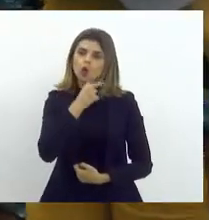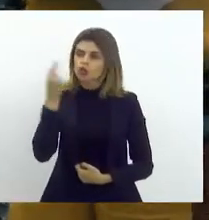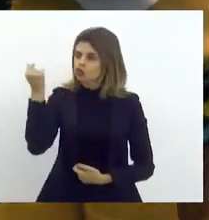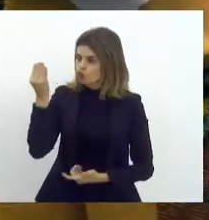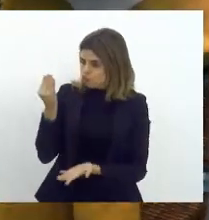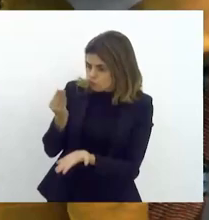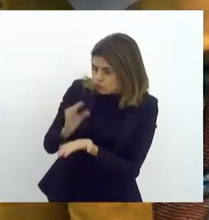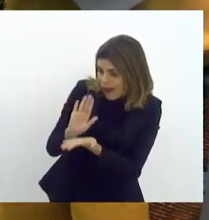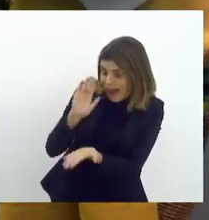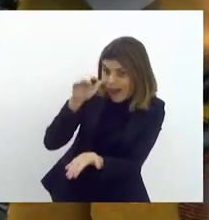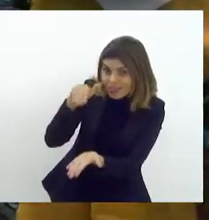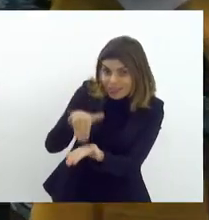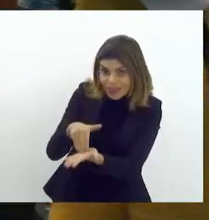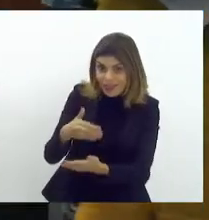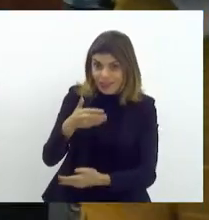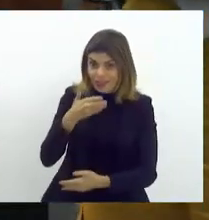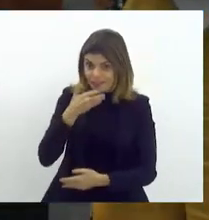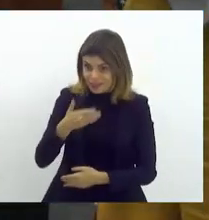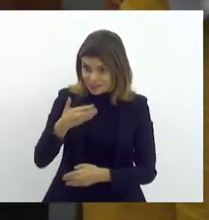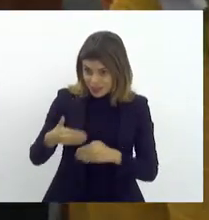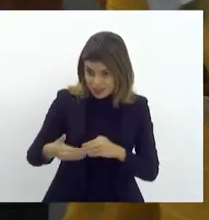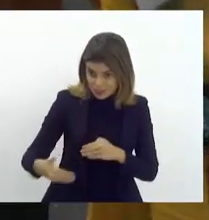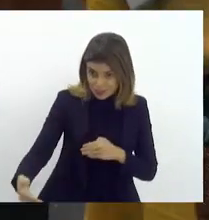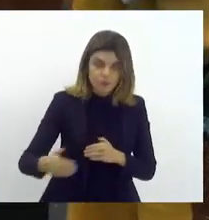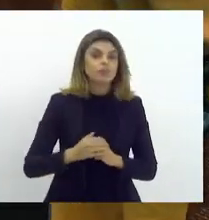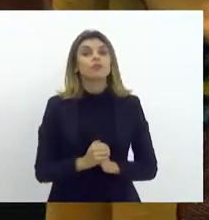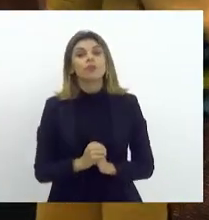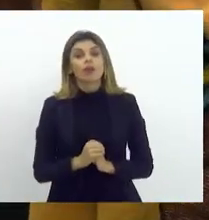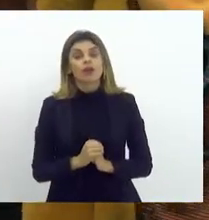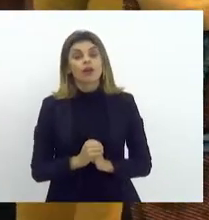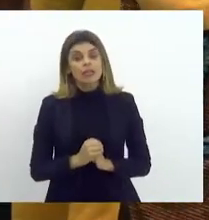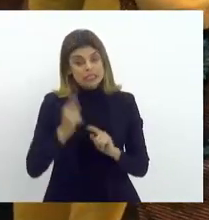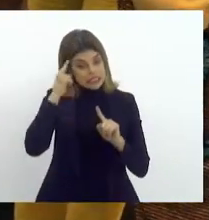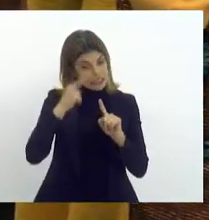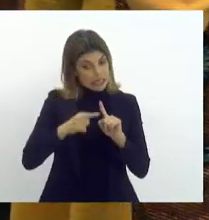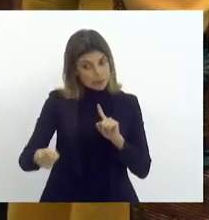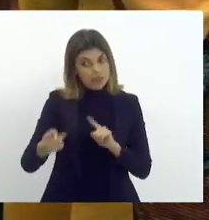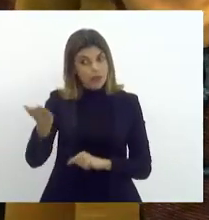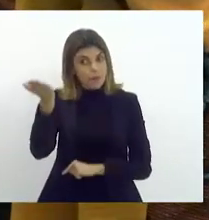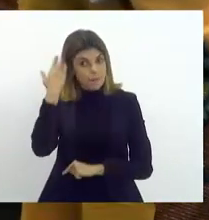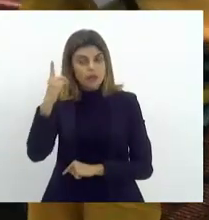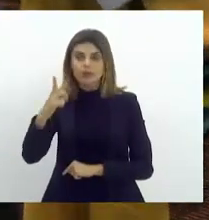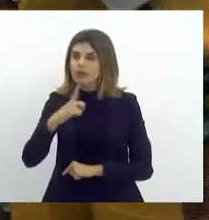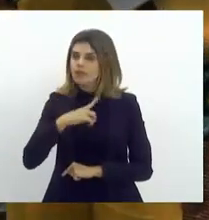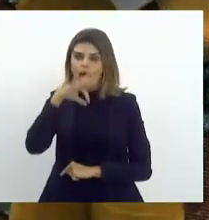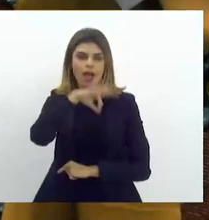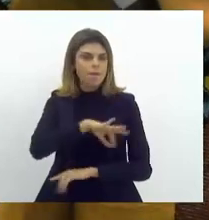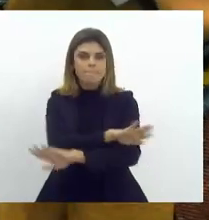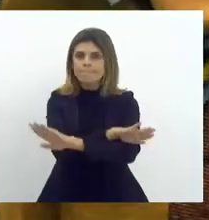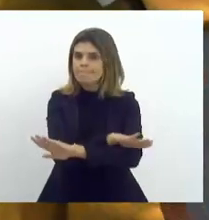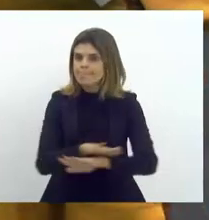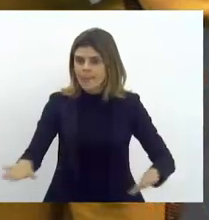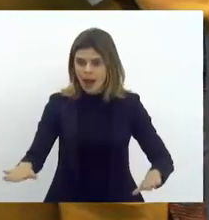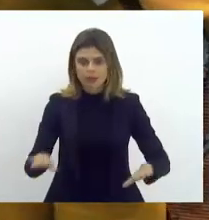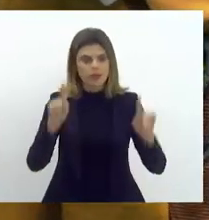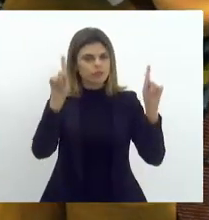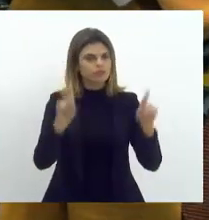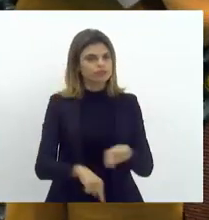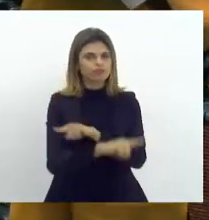até o final do ano na semana passada tiveram anúncio de que não receberiam mais